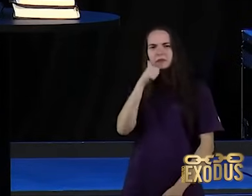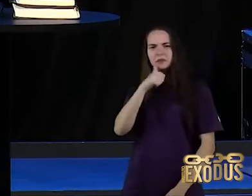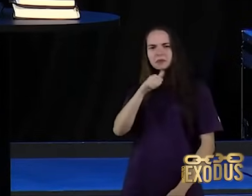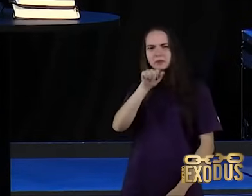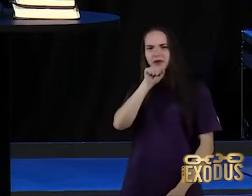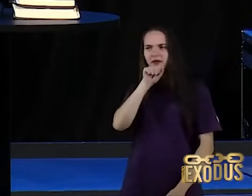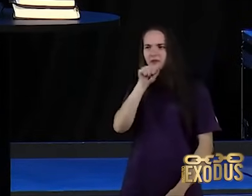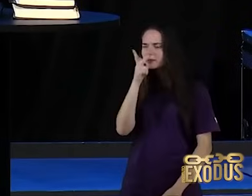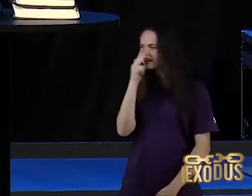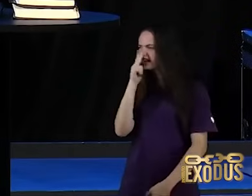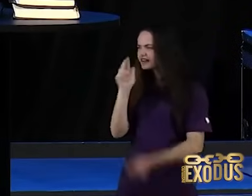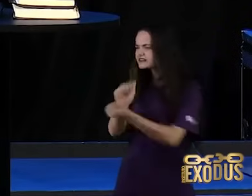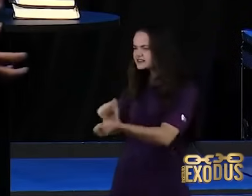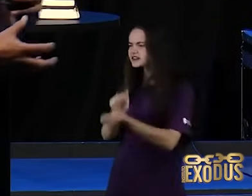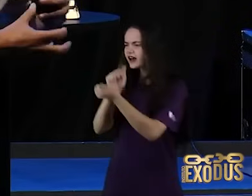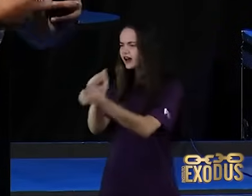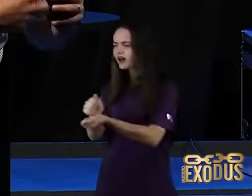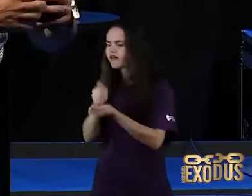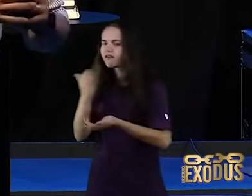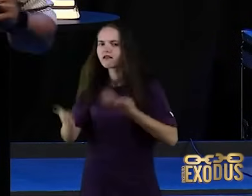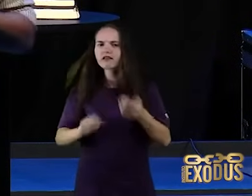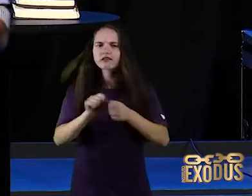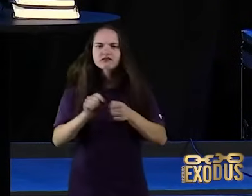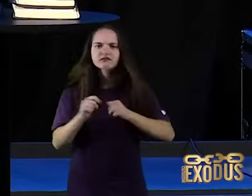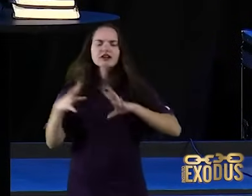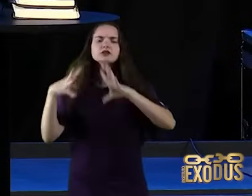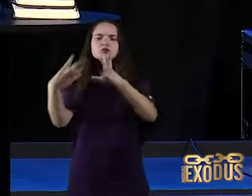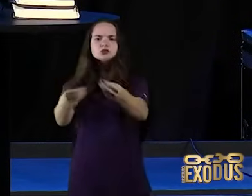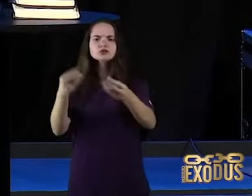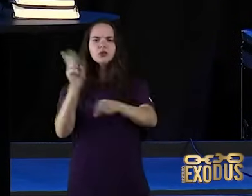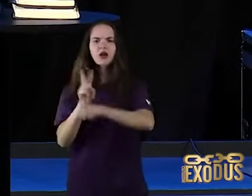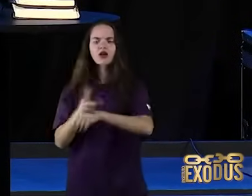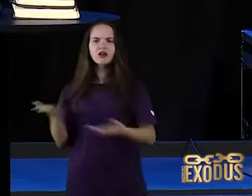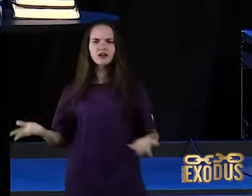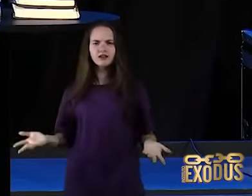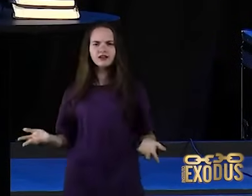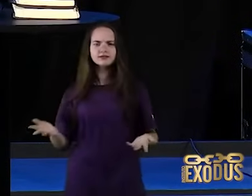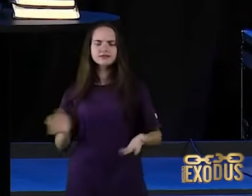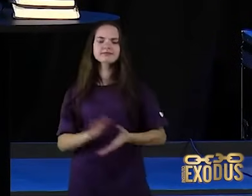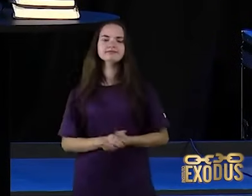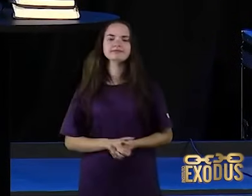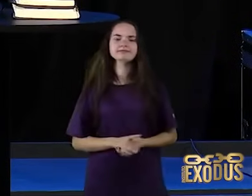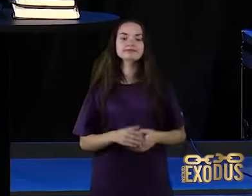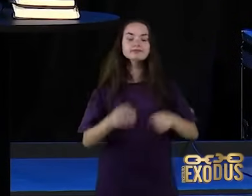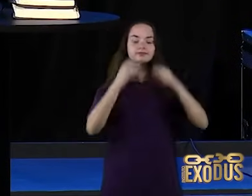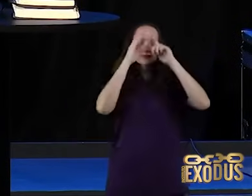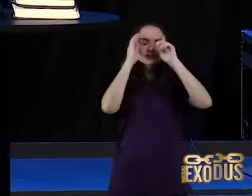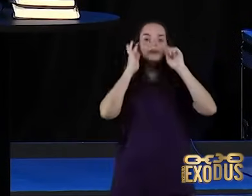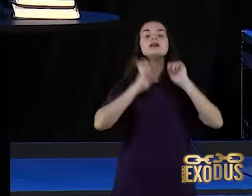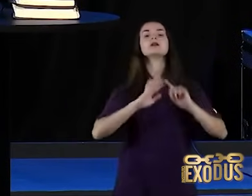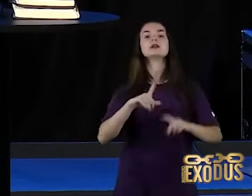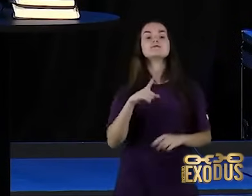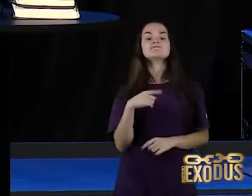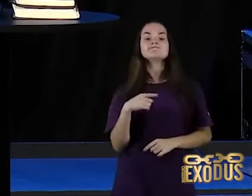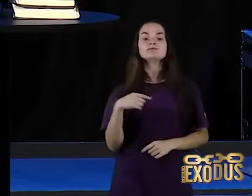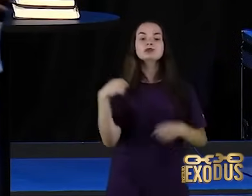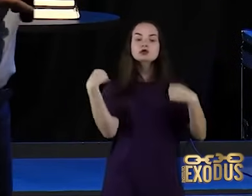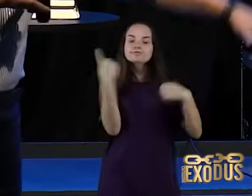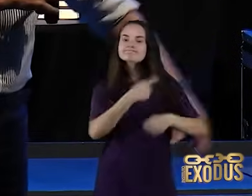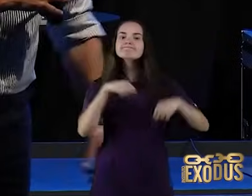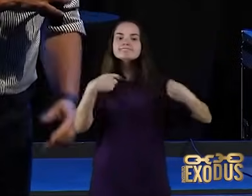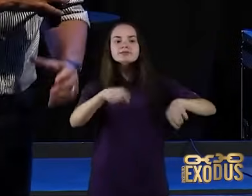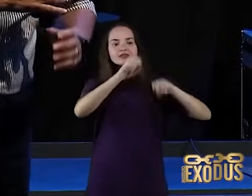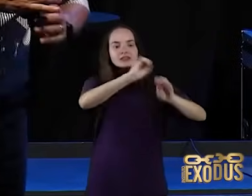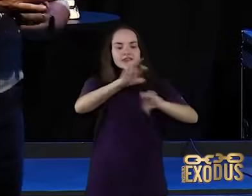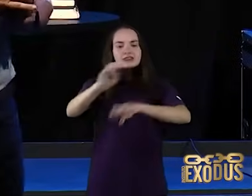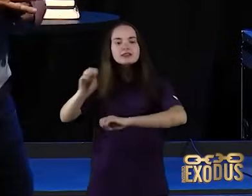ensinado eu preciso ensinar os homens pastora fabila precisa ensinar as mulheres e a gente precisa ensinar